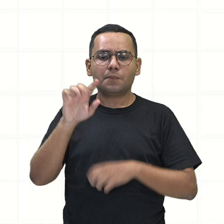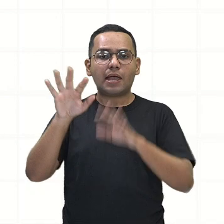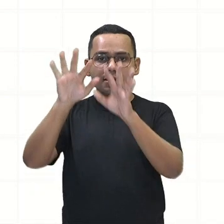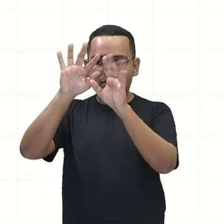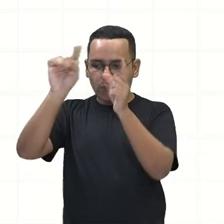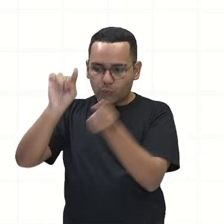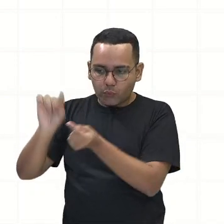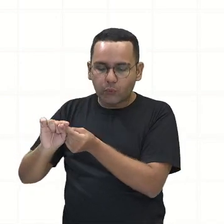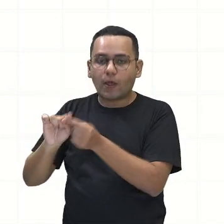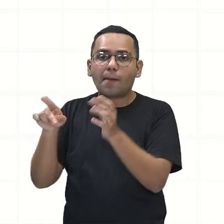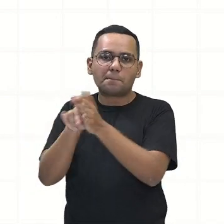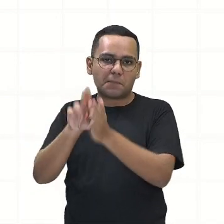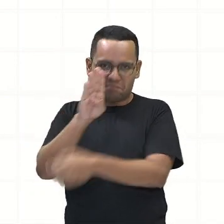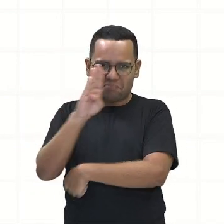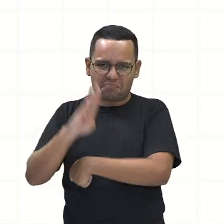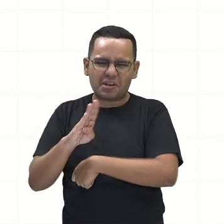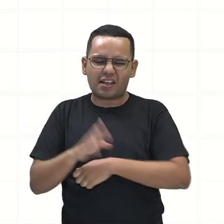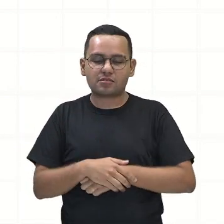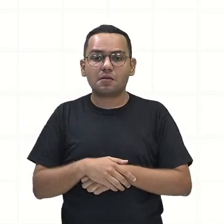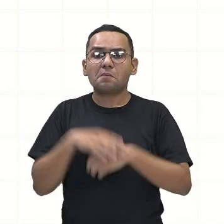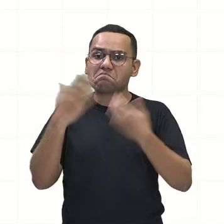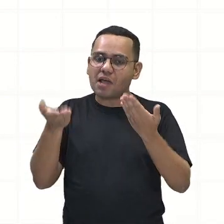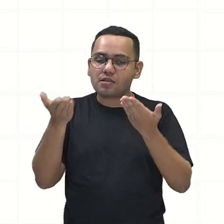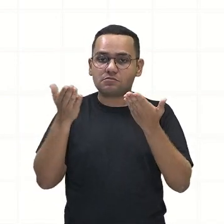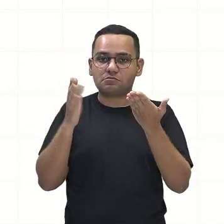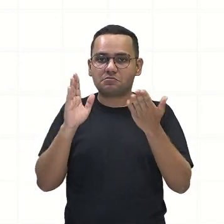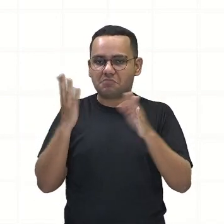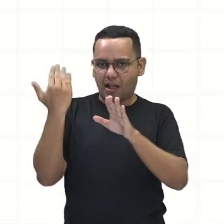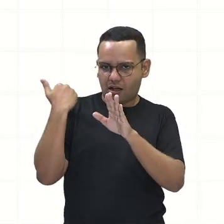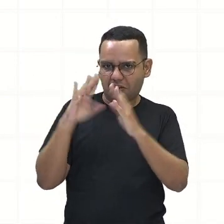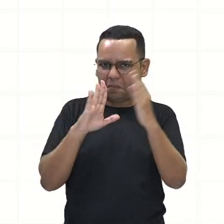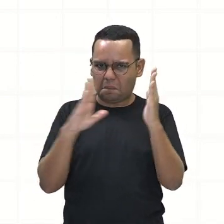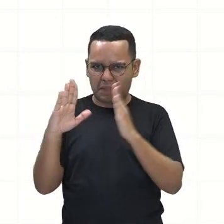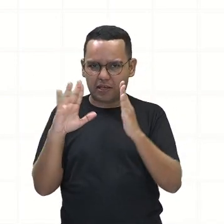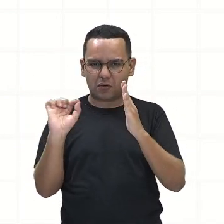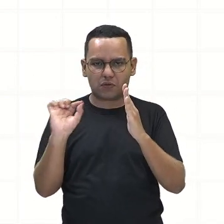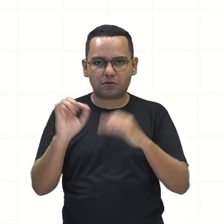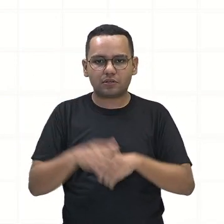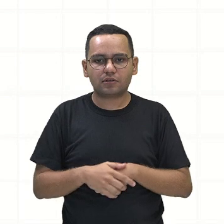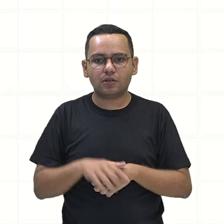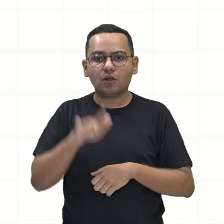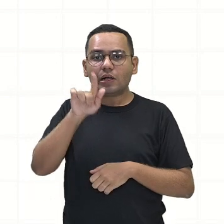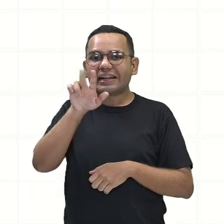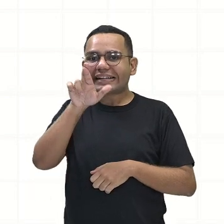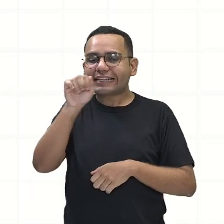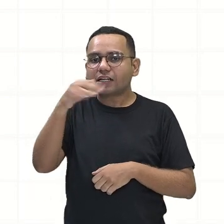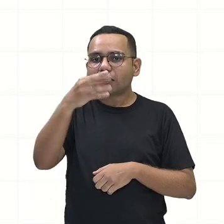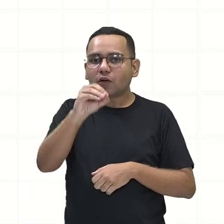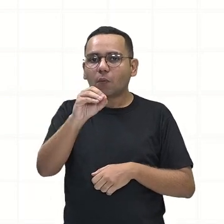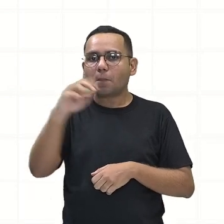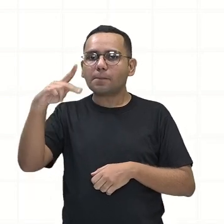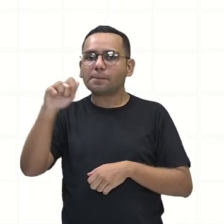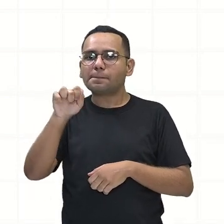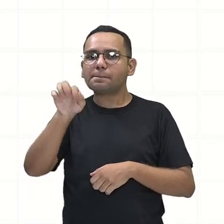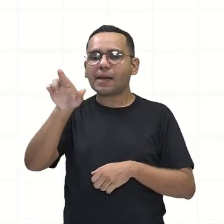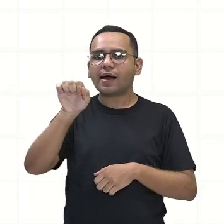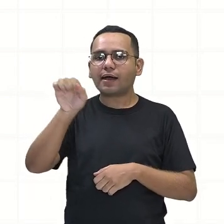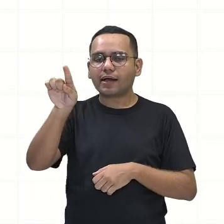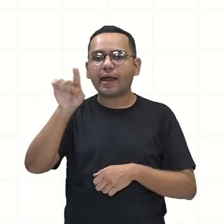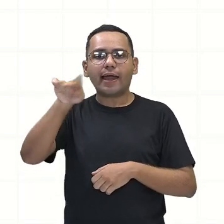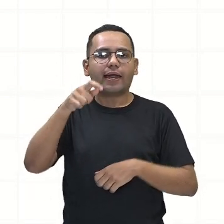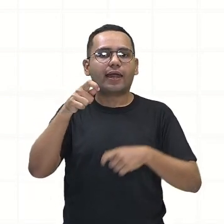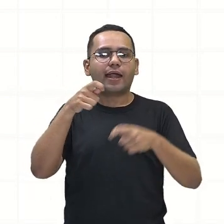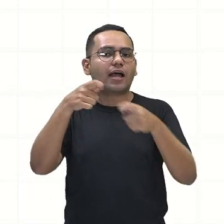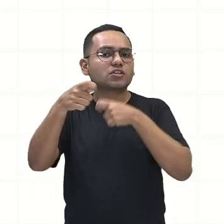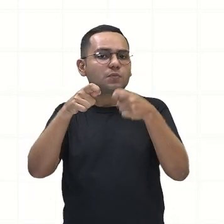porém, nesta época de colonização, o estado do Grão-Pará, ele fazia correspondência diretamente com